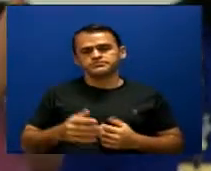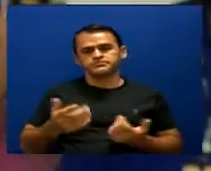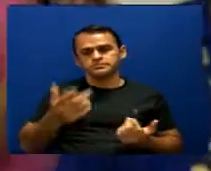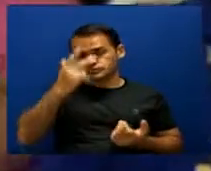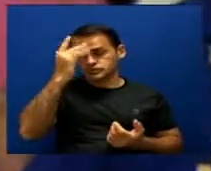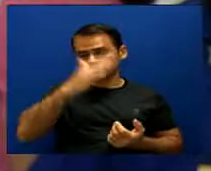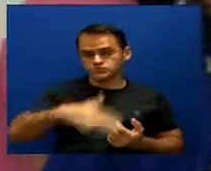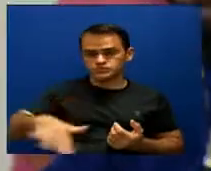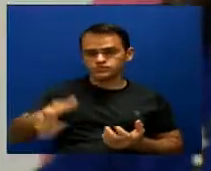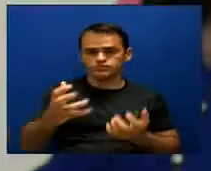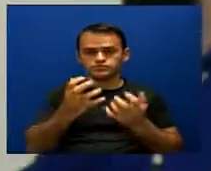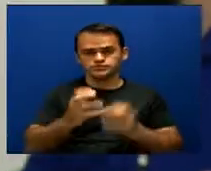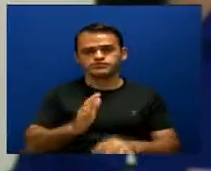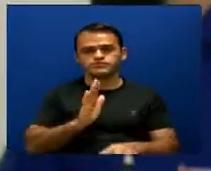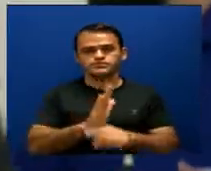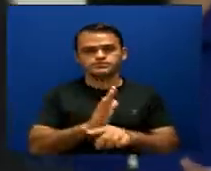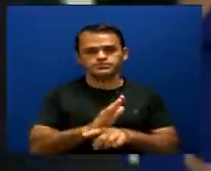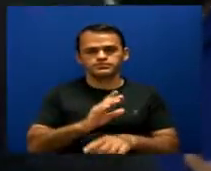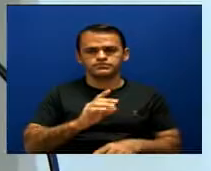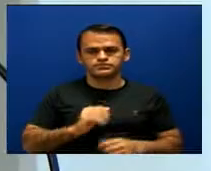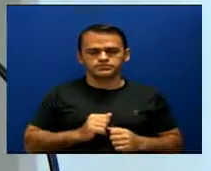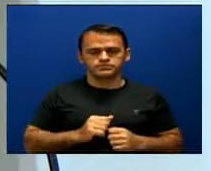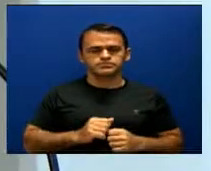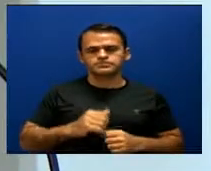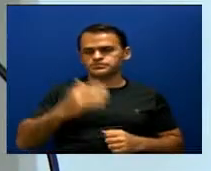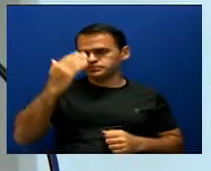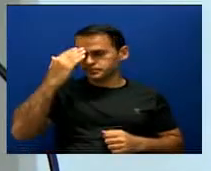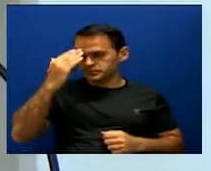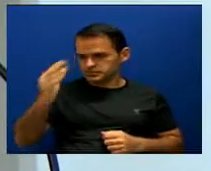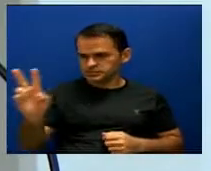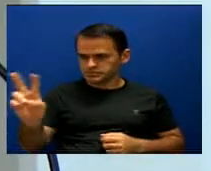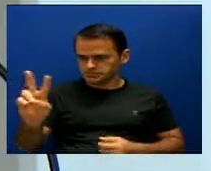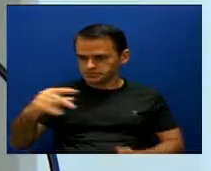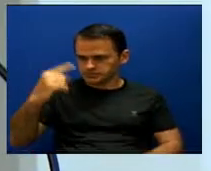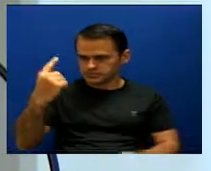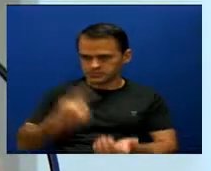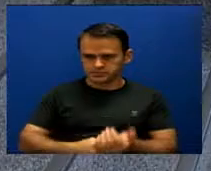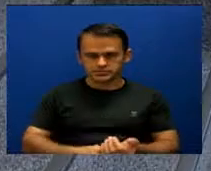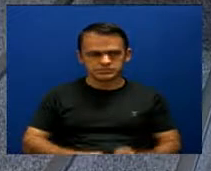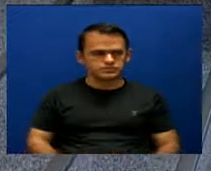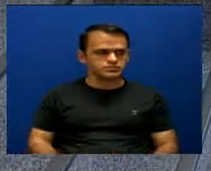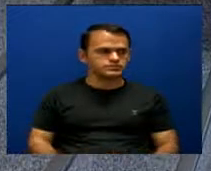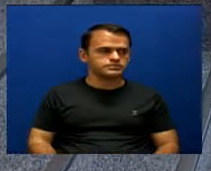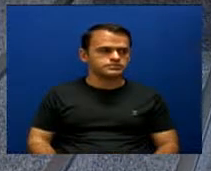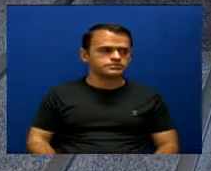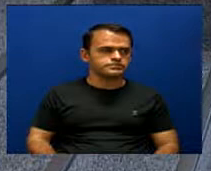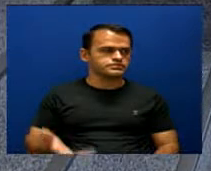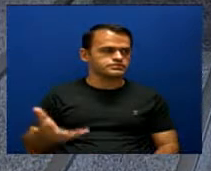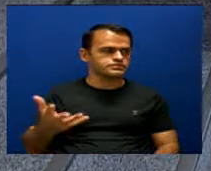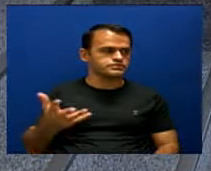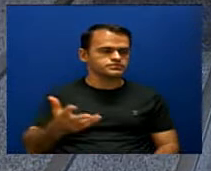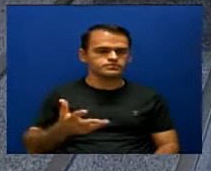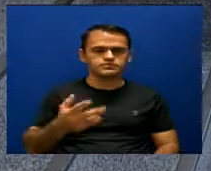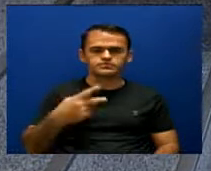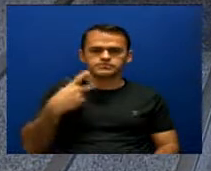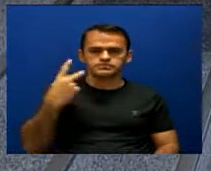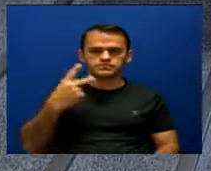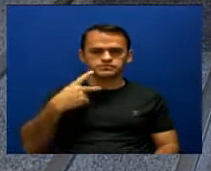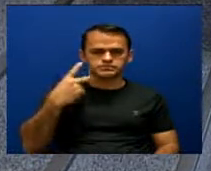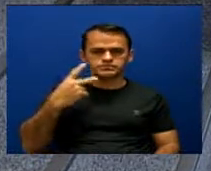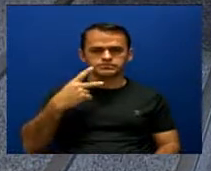Vossa Excelência. Muito Meus obrigado. Parabéns, Deus te abençoe. Obrigado, Vitão. Muito obrigado. Tudo bem. Abri a palavra aqui para o